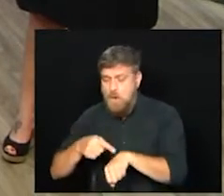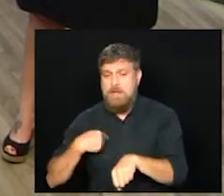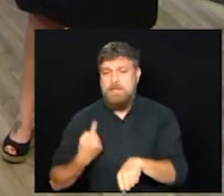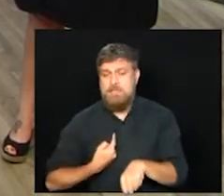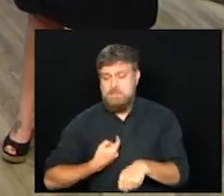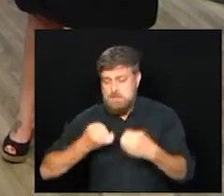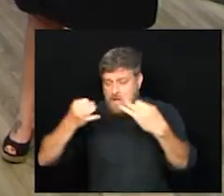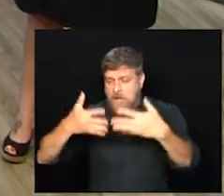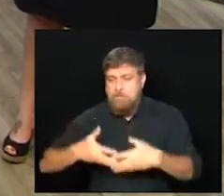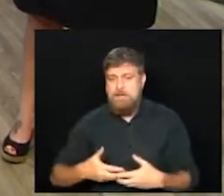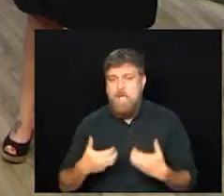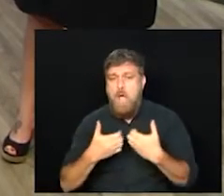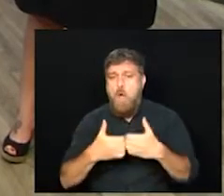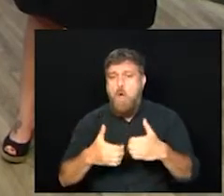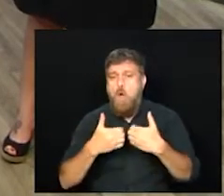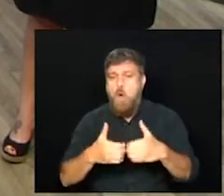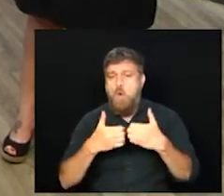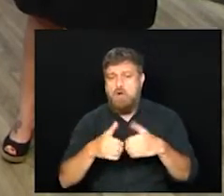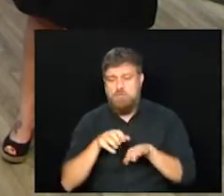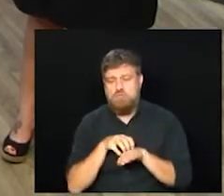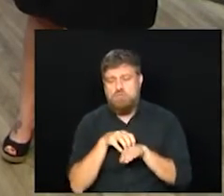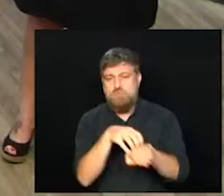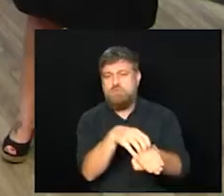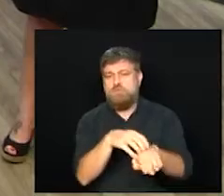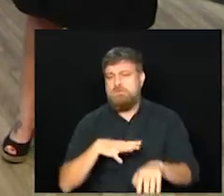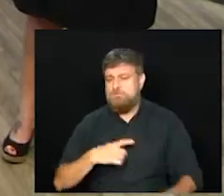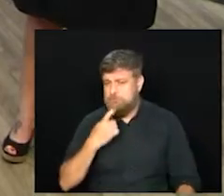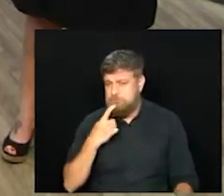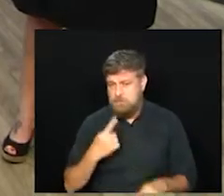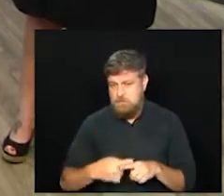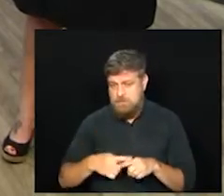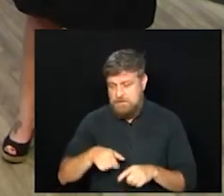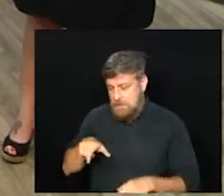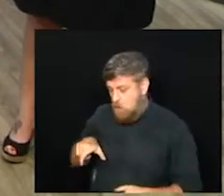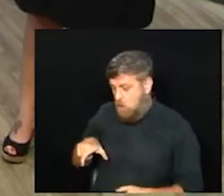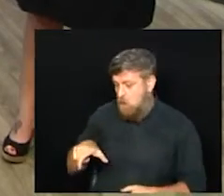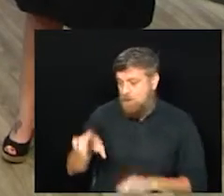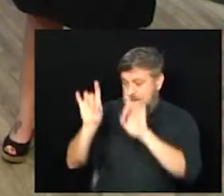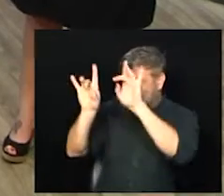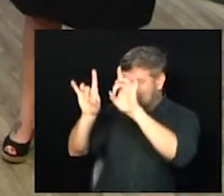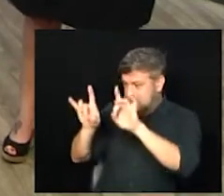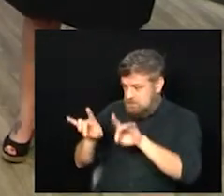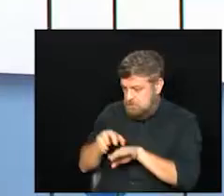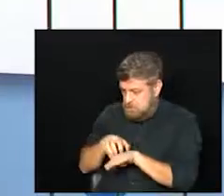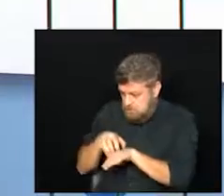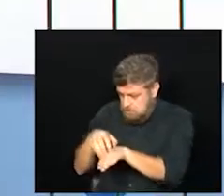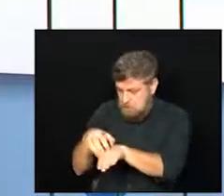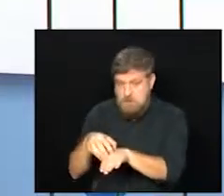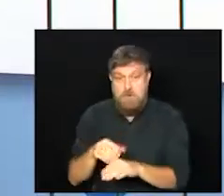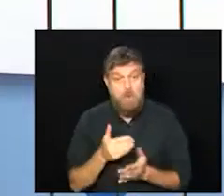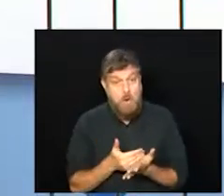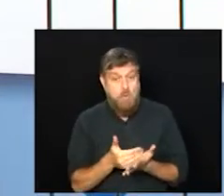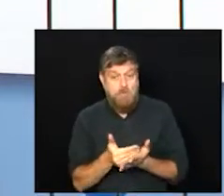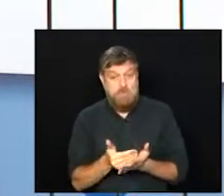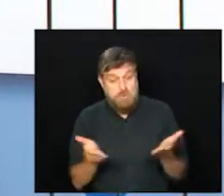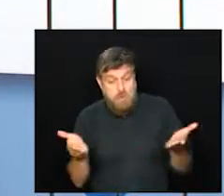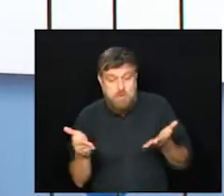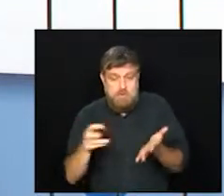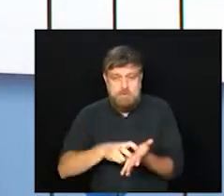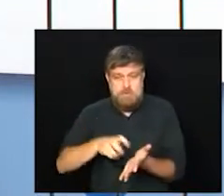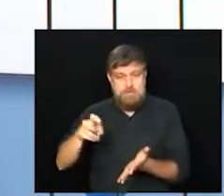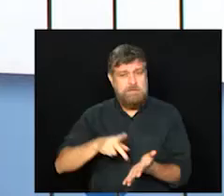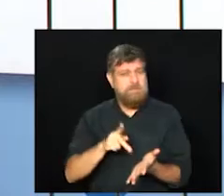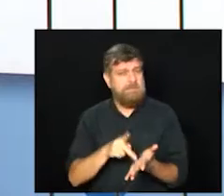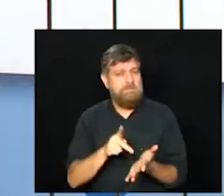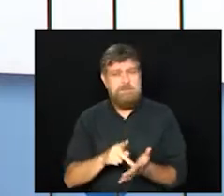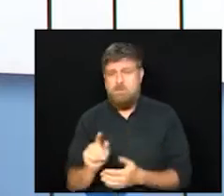sobre o transporte aqui da cidade de Campinas, porque tem faixa exclusiva para ônibus. Começou já hoje de manhã, na